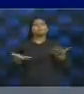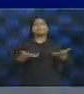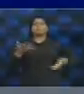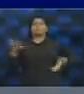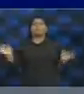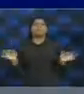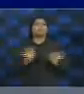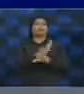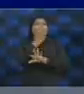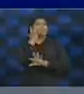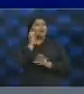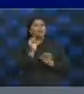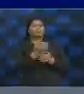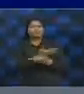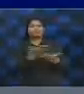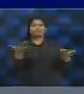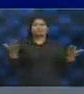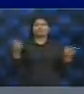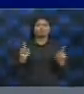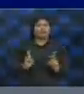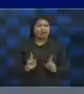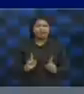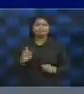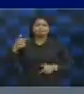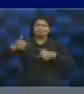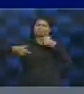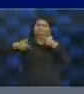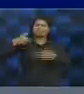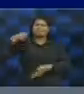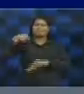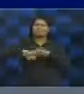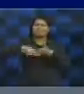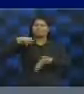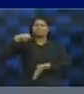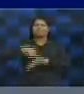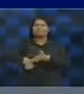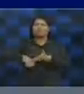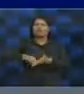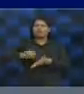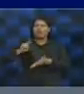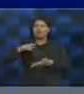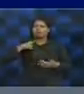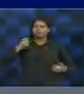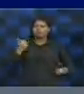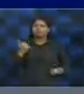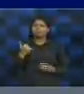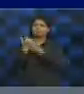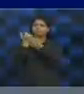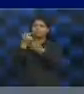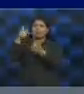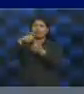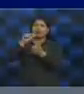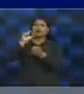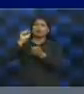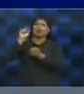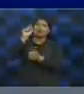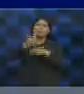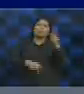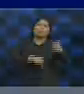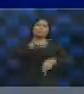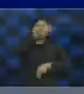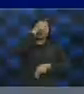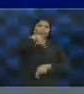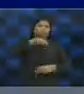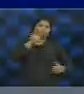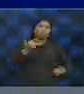que nós vamos fazer nos próximos anos junto com o povo de Manaus, que é um povo honesto, trabalhador, cheio de vontade de voltar a andar